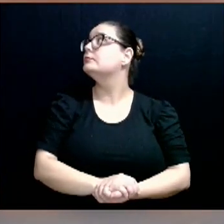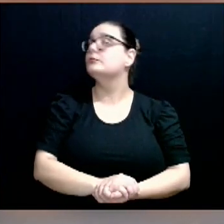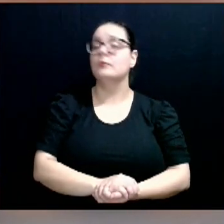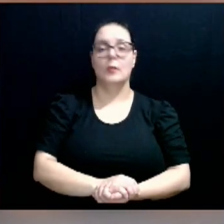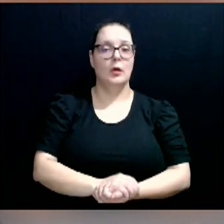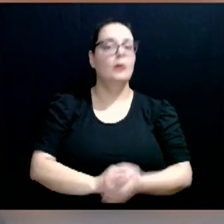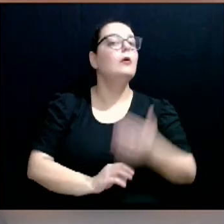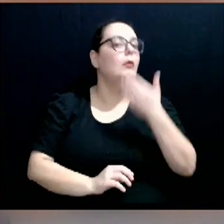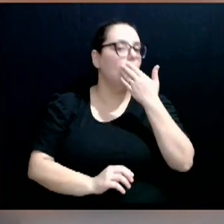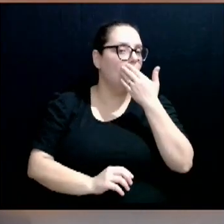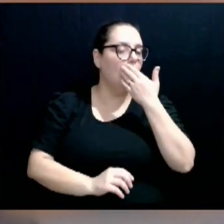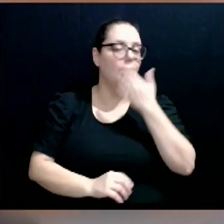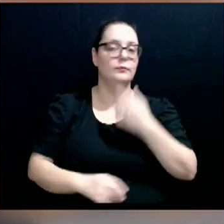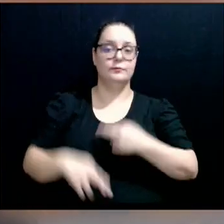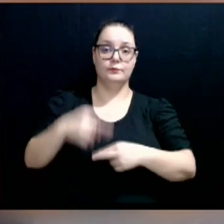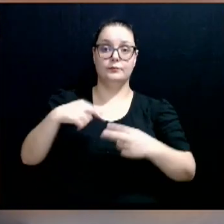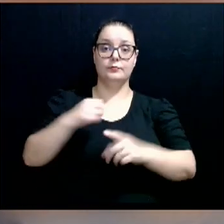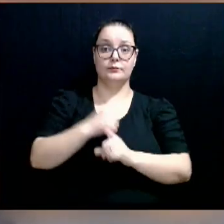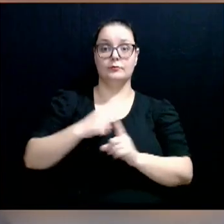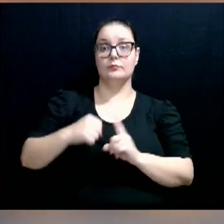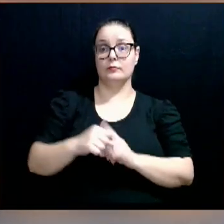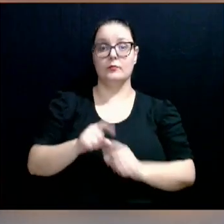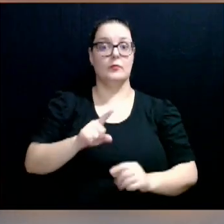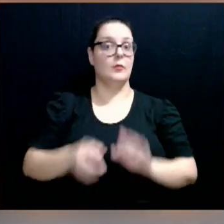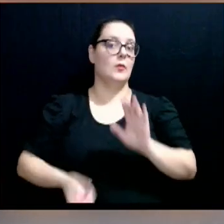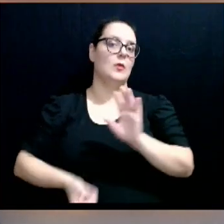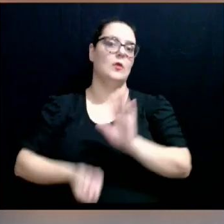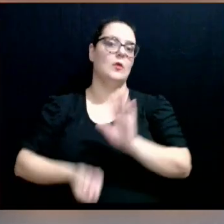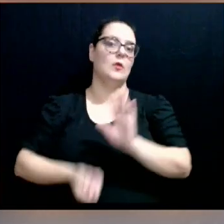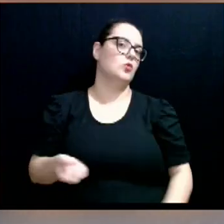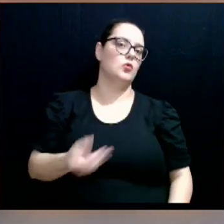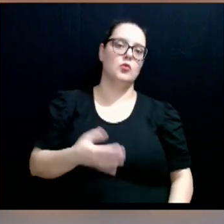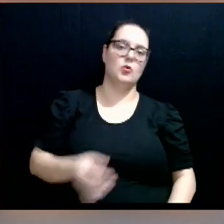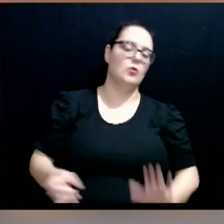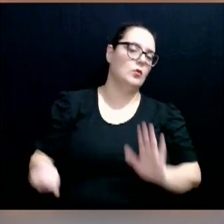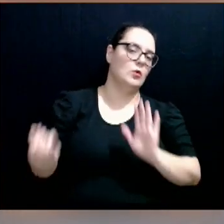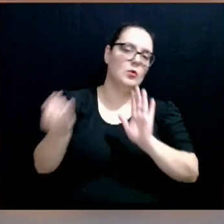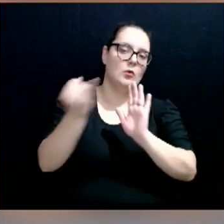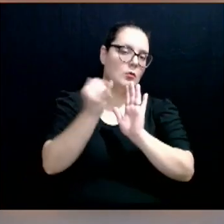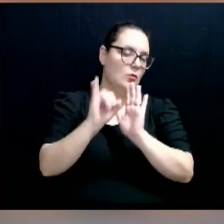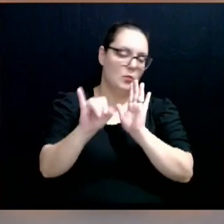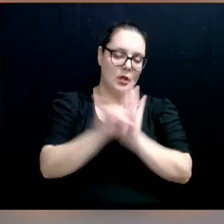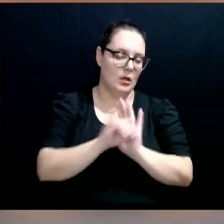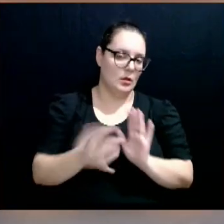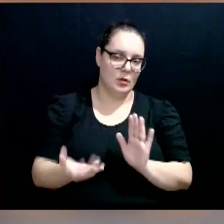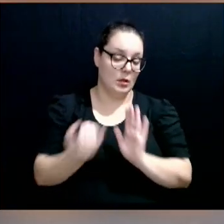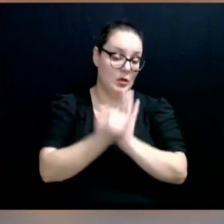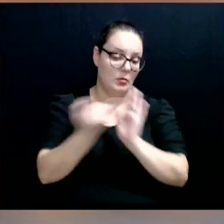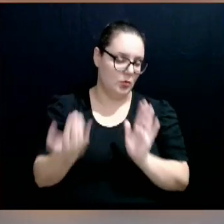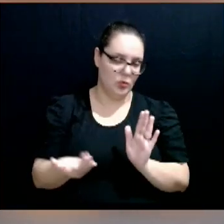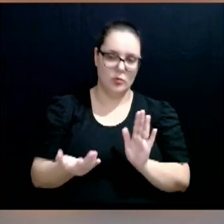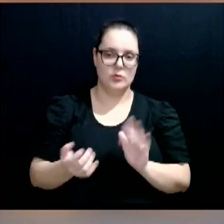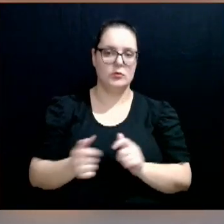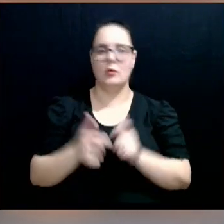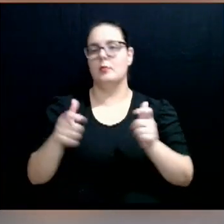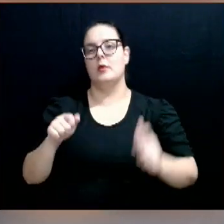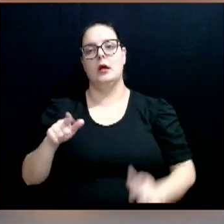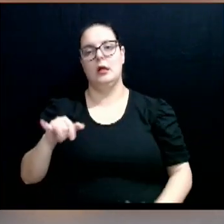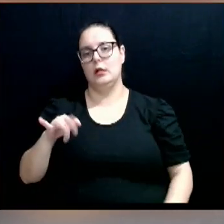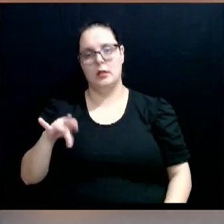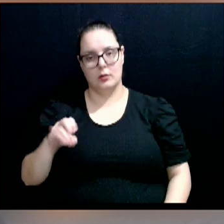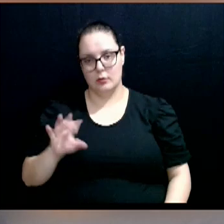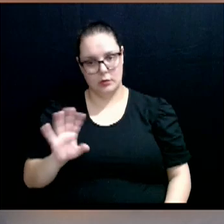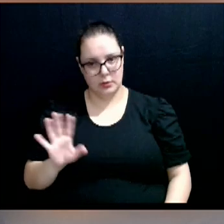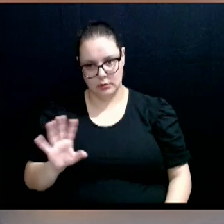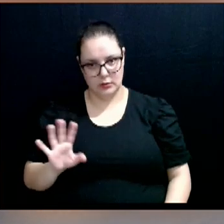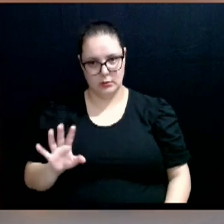social. Ele não cria nenhum novo imposto e não aumenta a alíquota de imposto. Ele é um projeto que